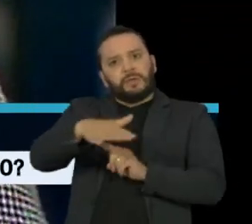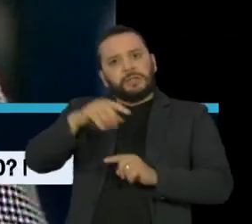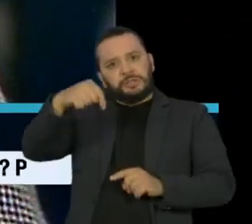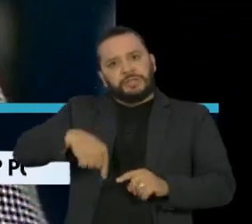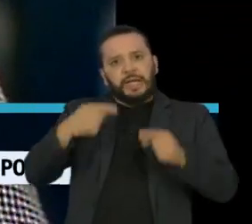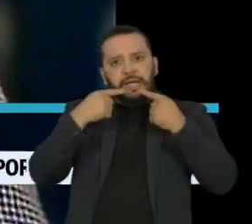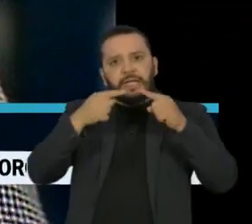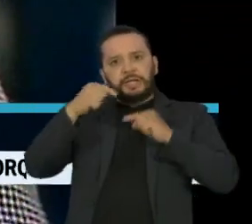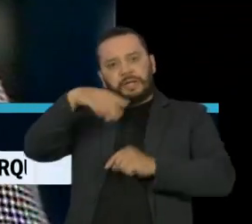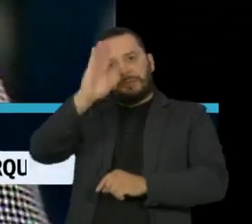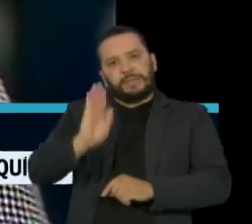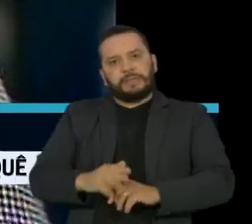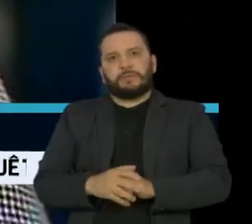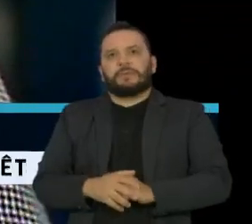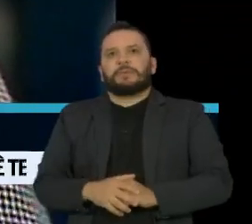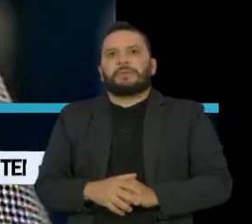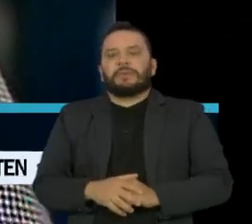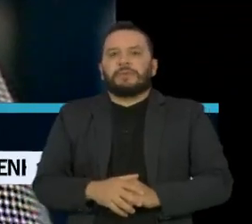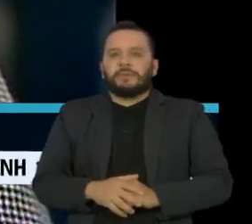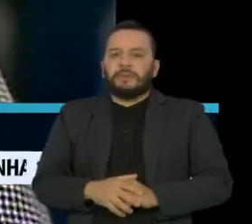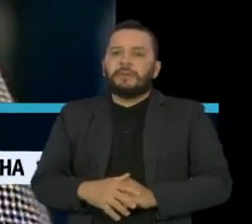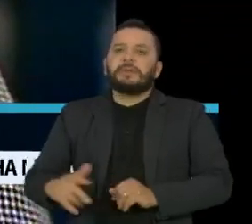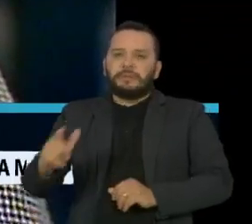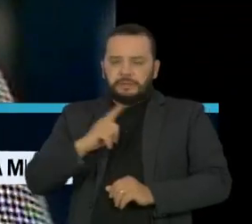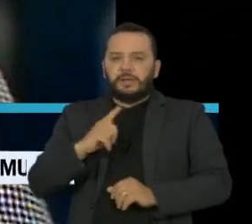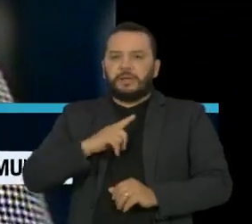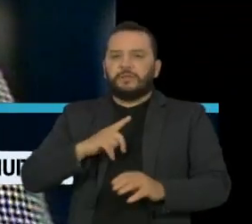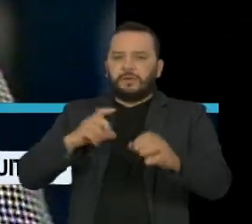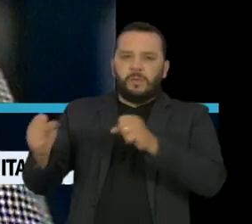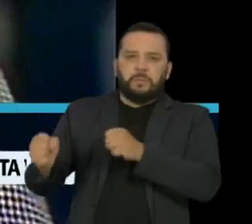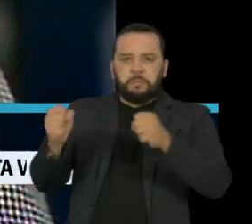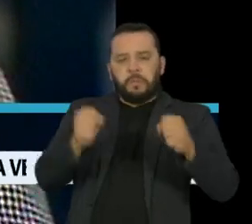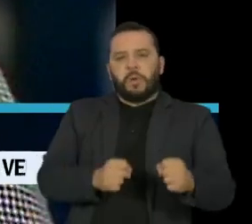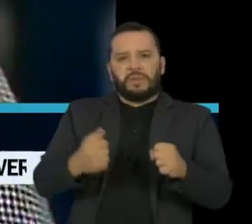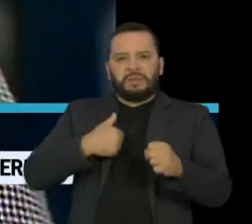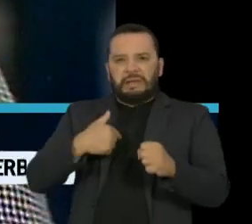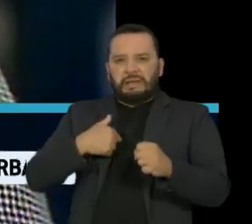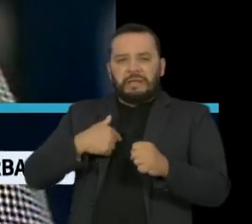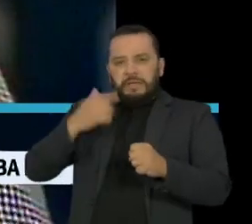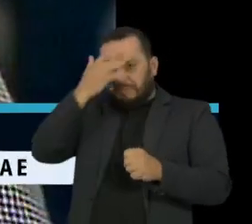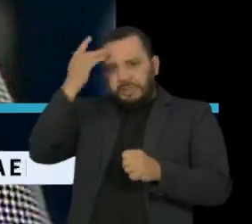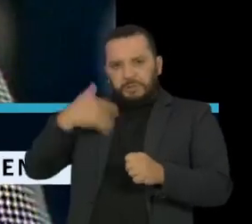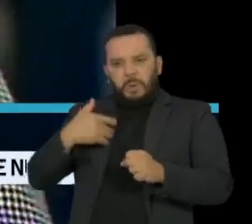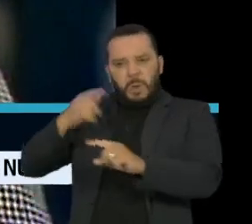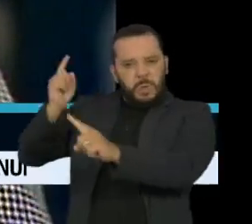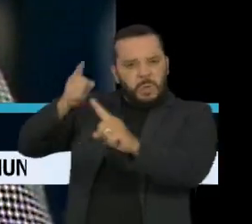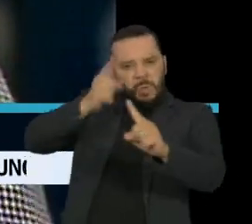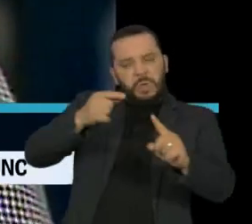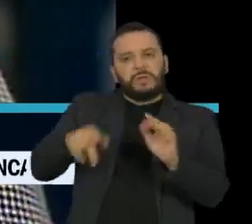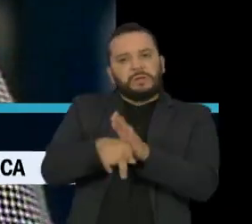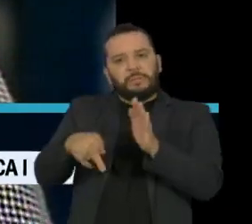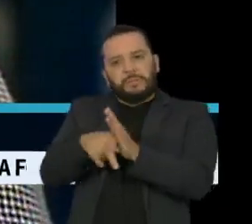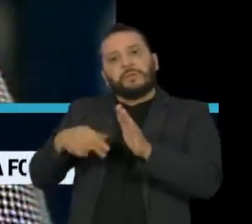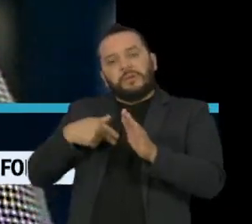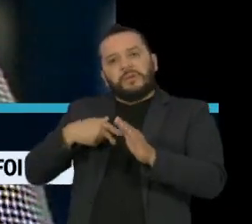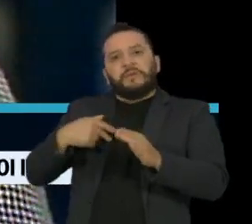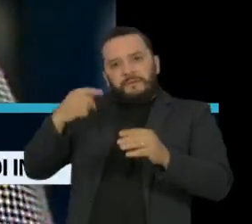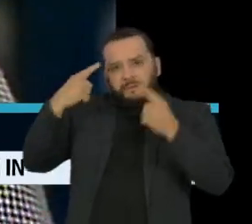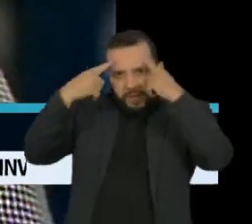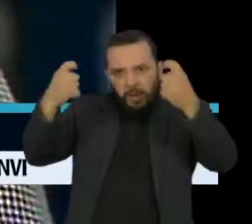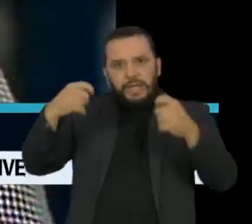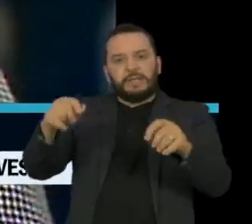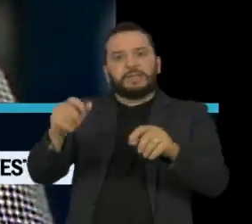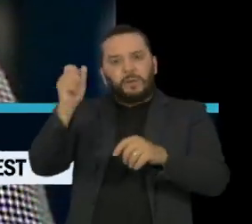brasileira o houve um monopólio do poder ouvir um monopólio da violência houve um monopólio da